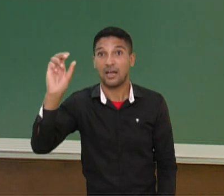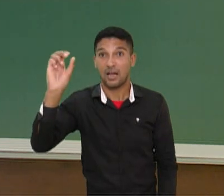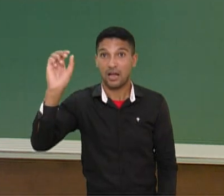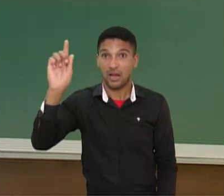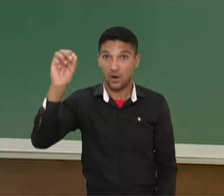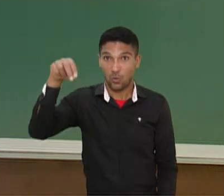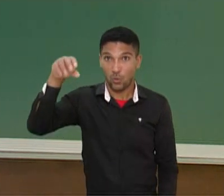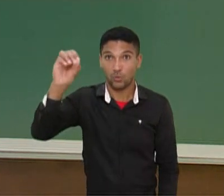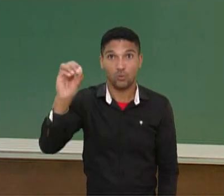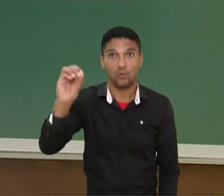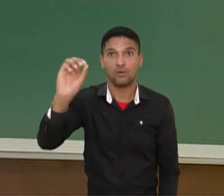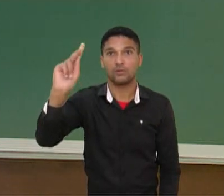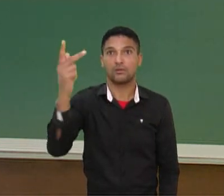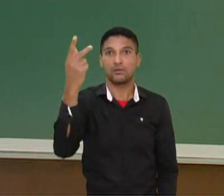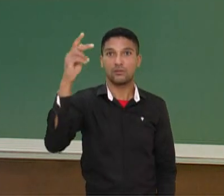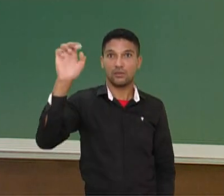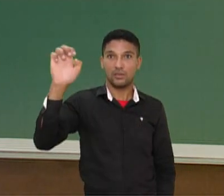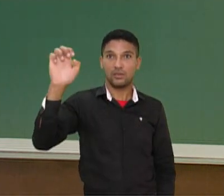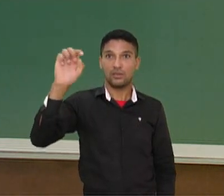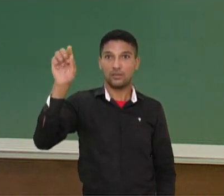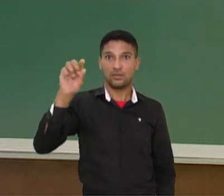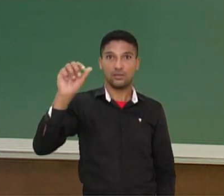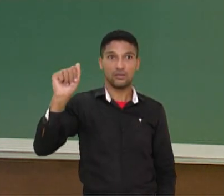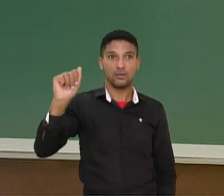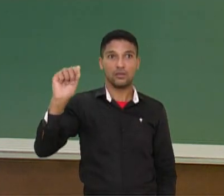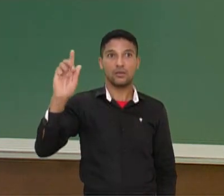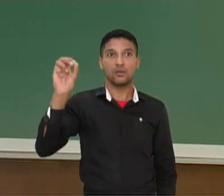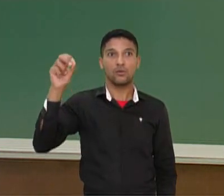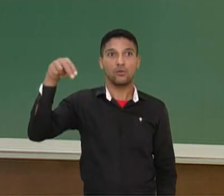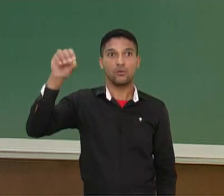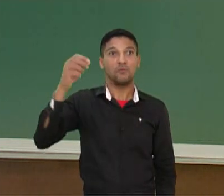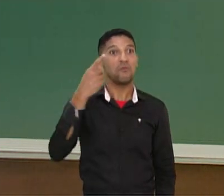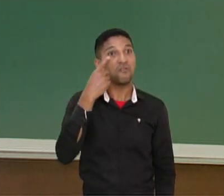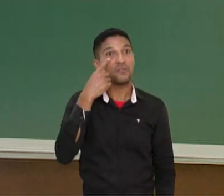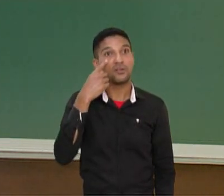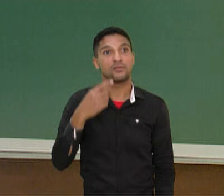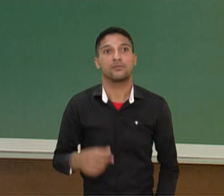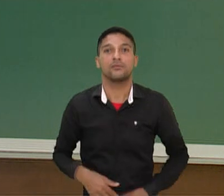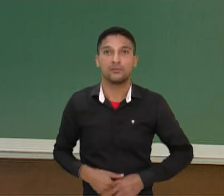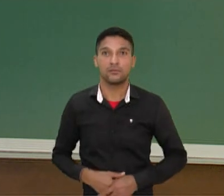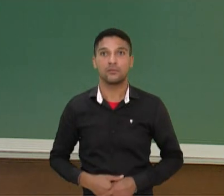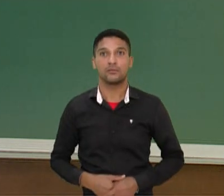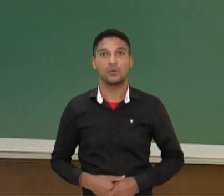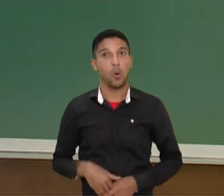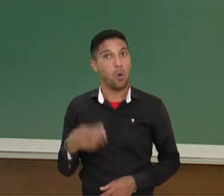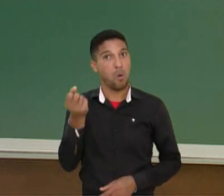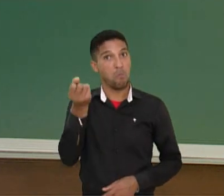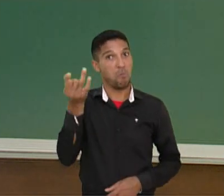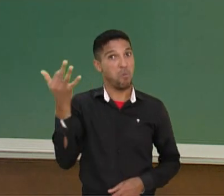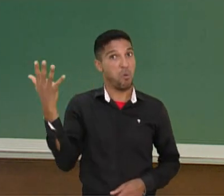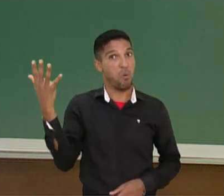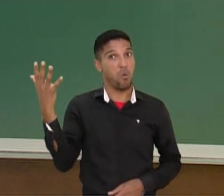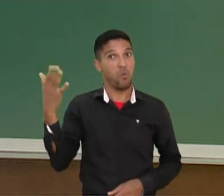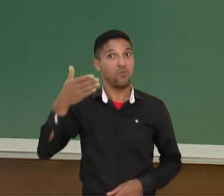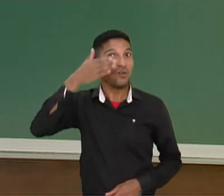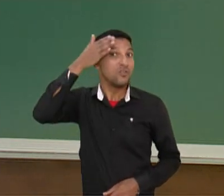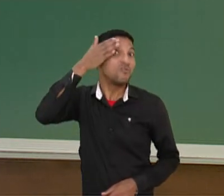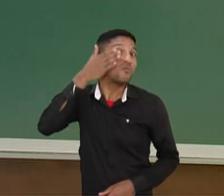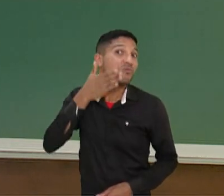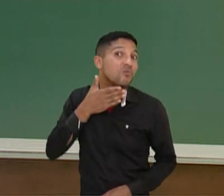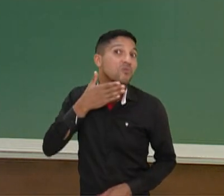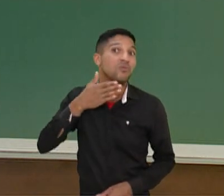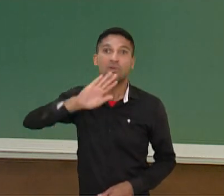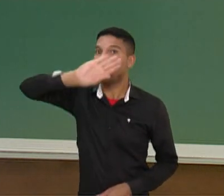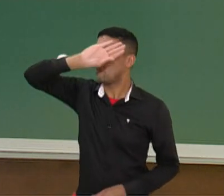ele tem 5 lados. Ele vai ter 5 diagonais. Ah, professora, então é o mesmo número de lados e de diagonais?